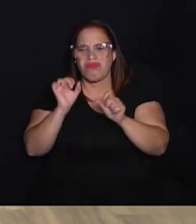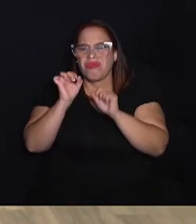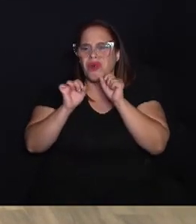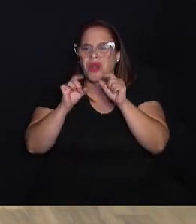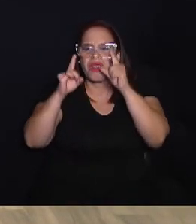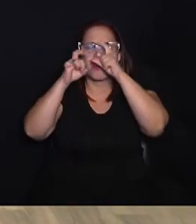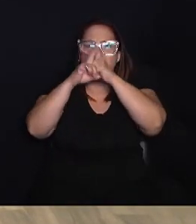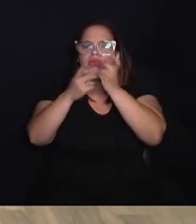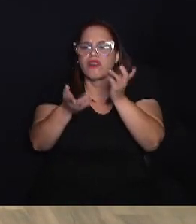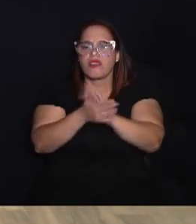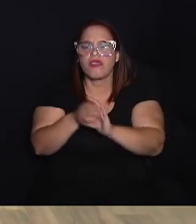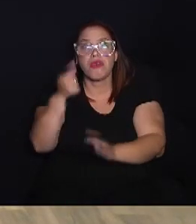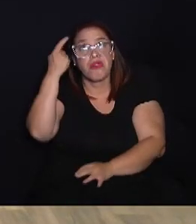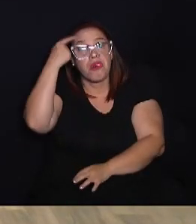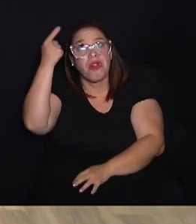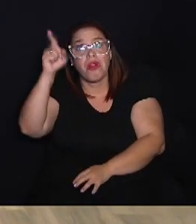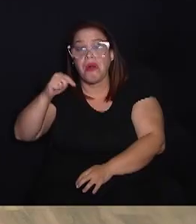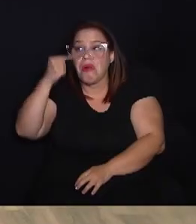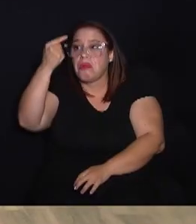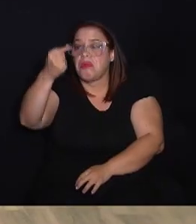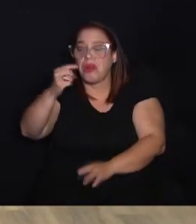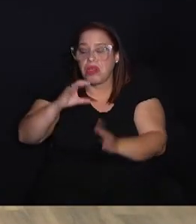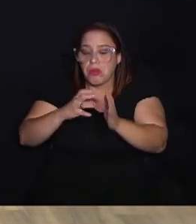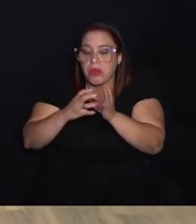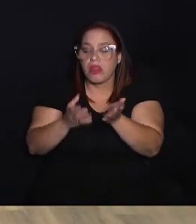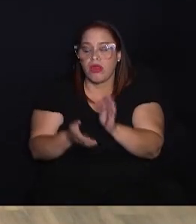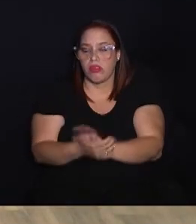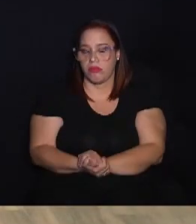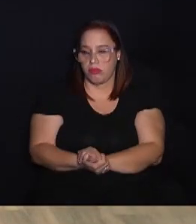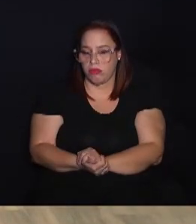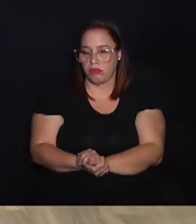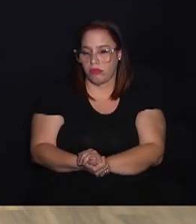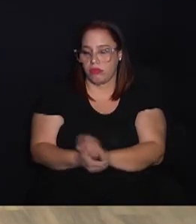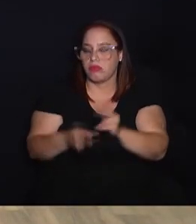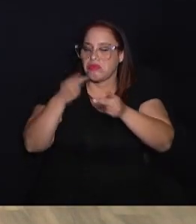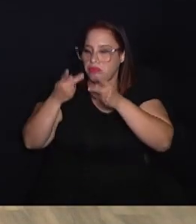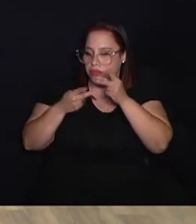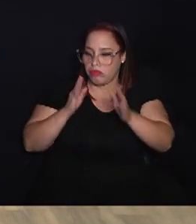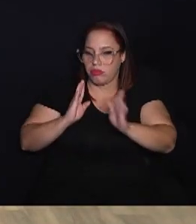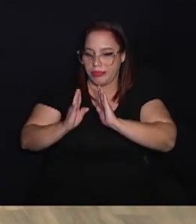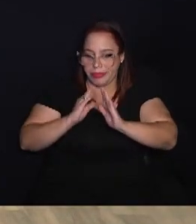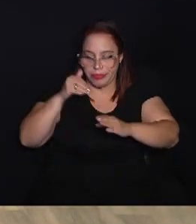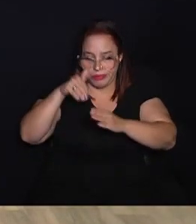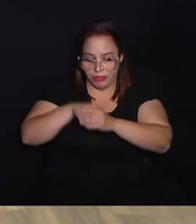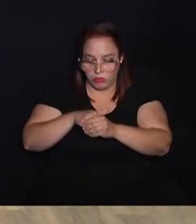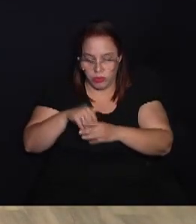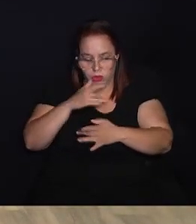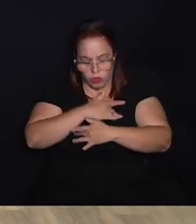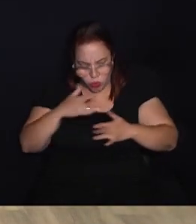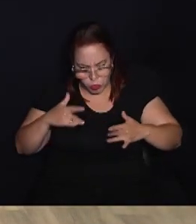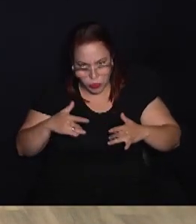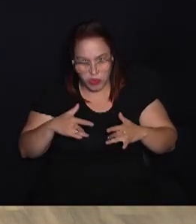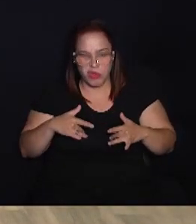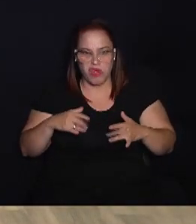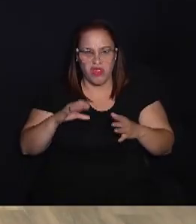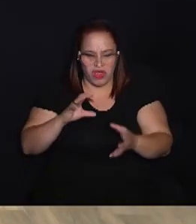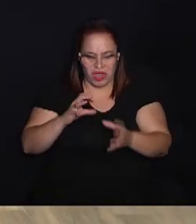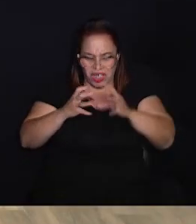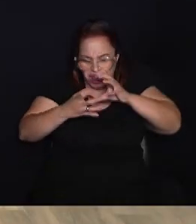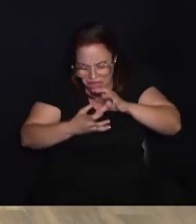que elaborar a lei orgânica naquele mandato. Mas eu acho que assim, é sempre um processo natural, né, de renovação,